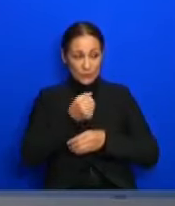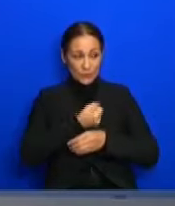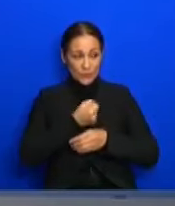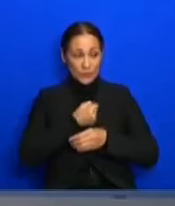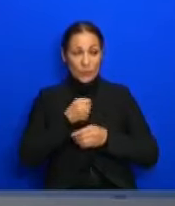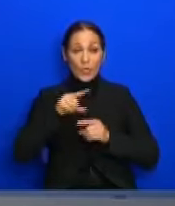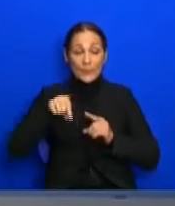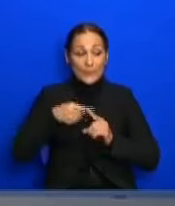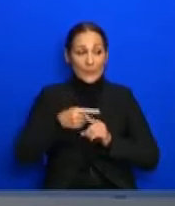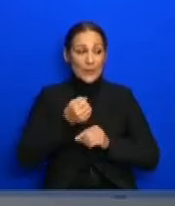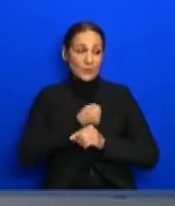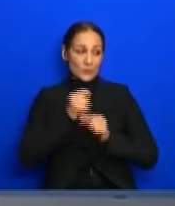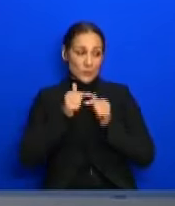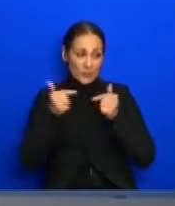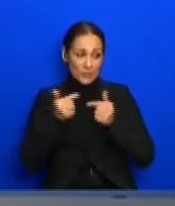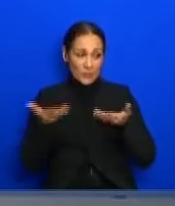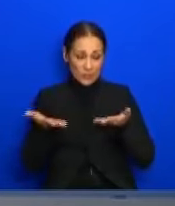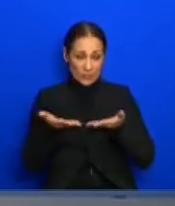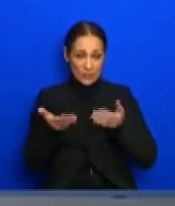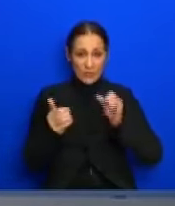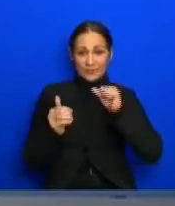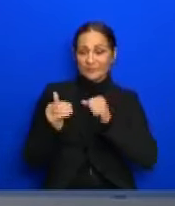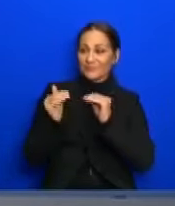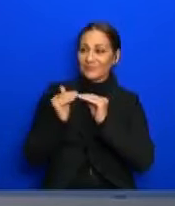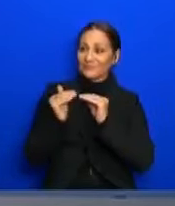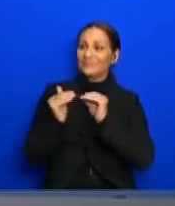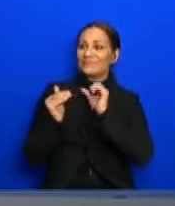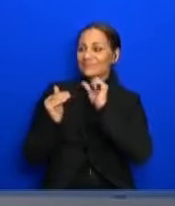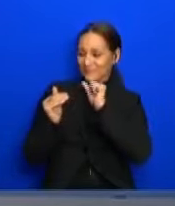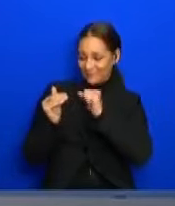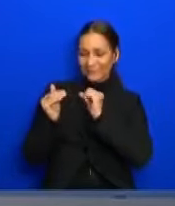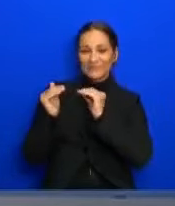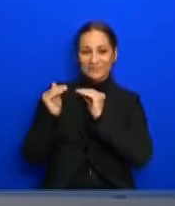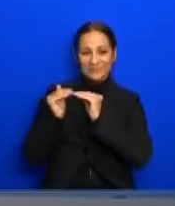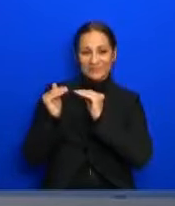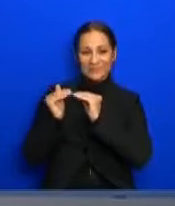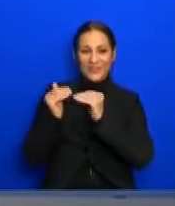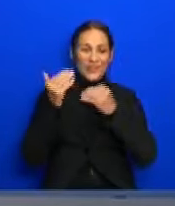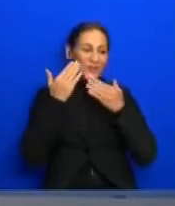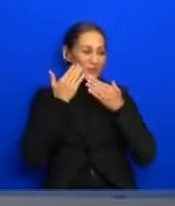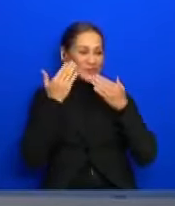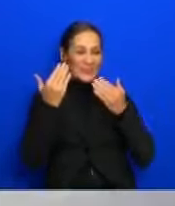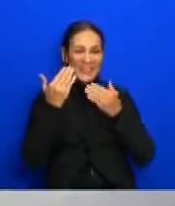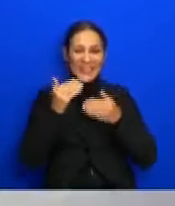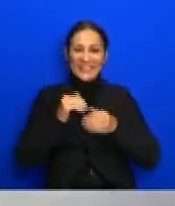números sorteados e os trevos sorteados agora? Sim, confirmo. Sim, confirmo. Muito obrigada.